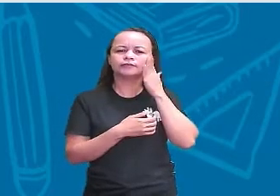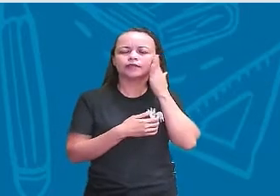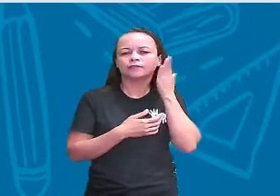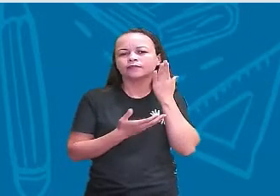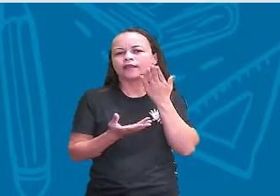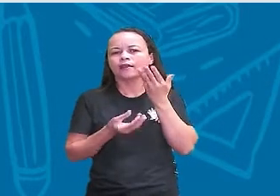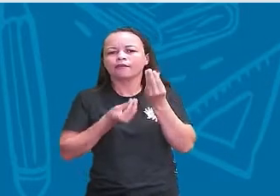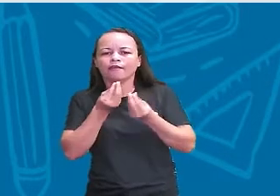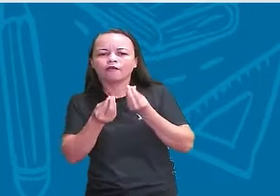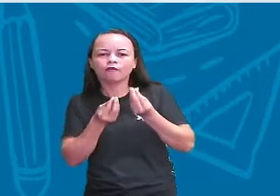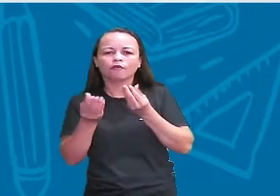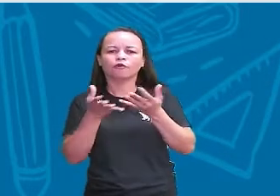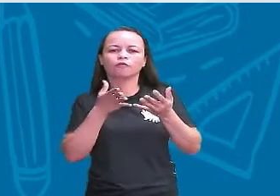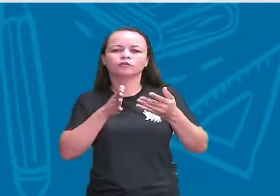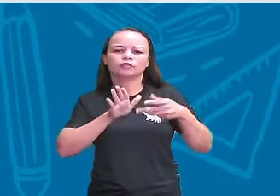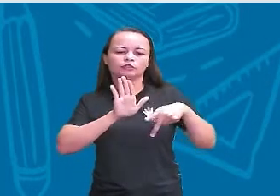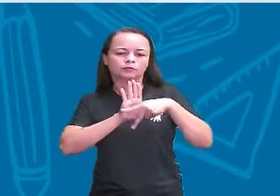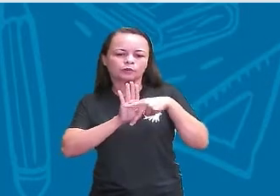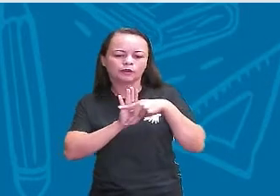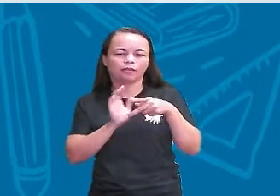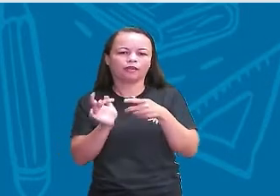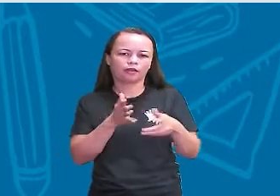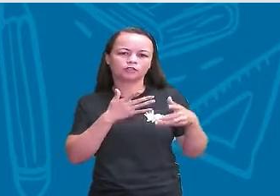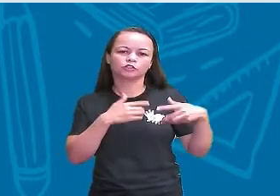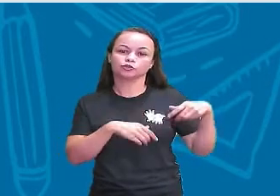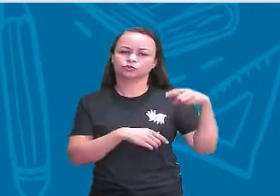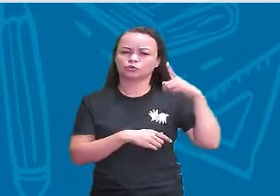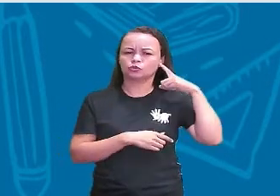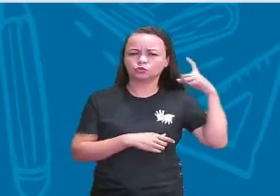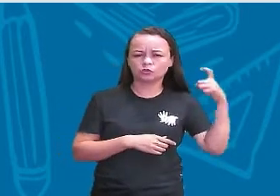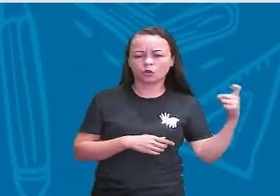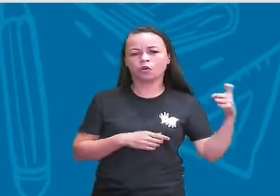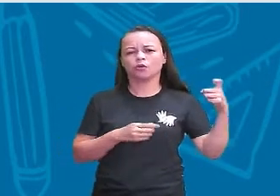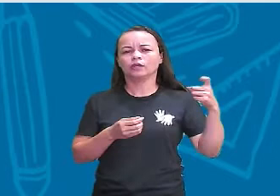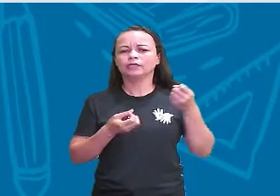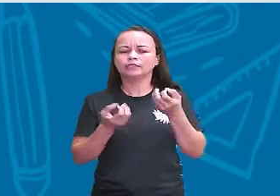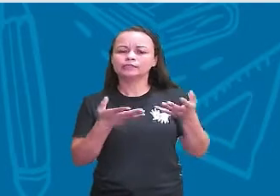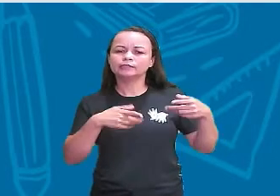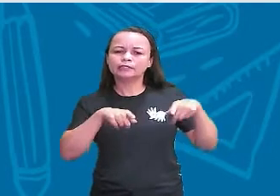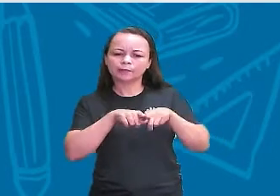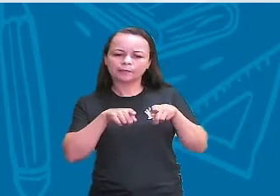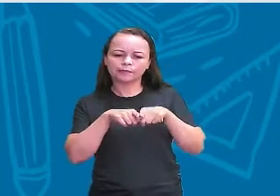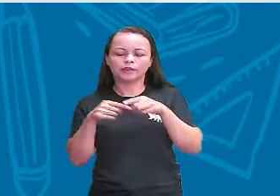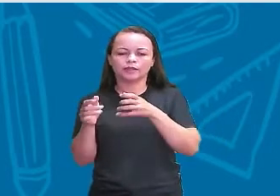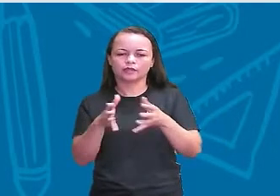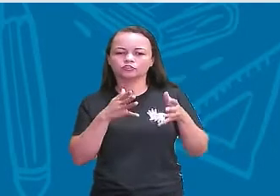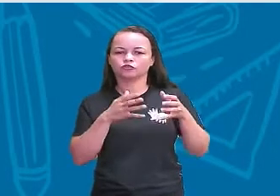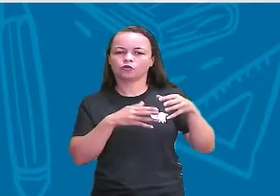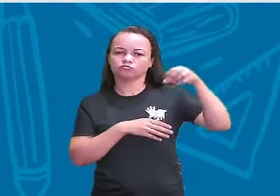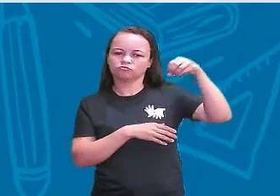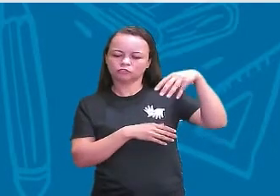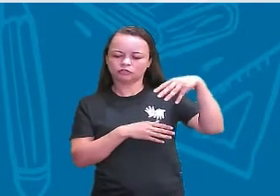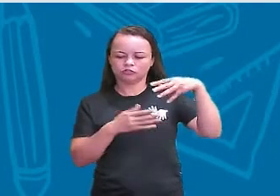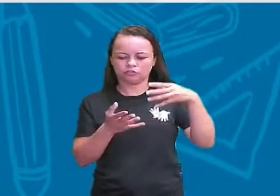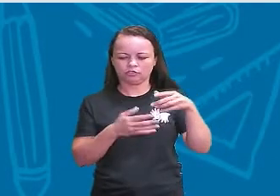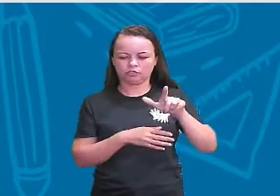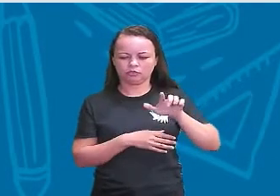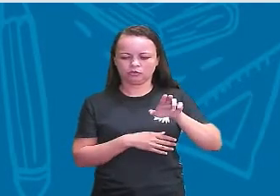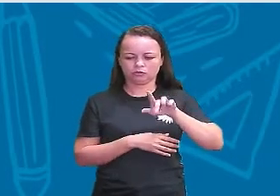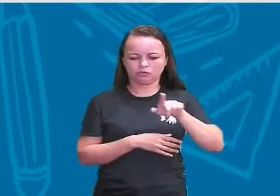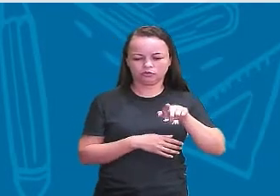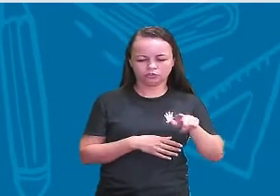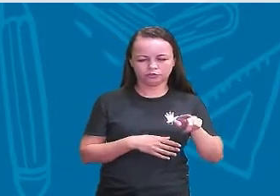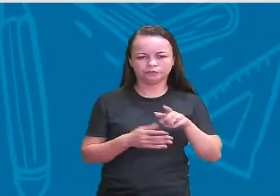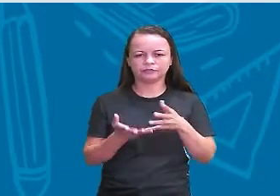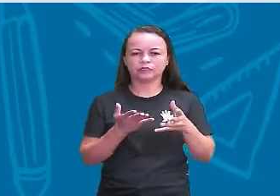as propriedades do som, suas vibrações e as fontes luminosas, as fontes de luz, tá certo? Então vamos